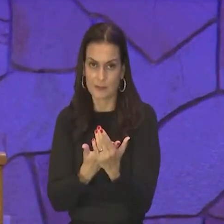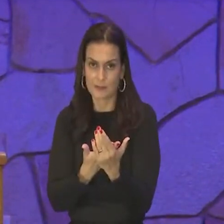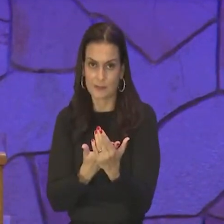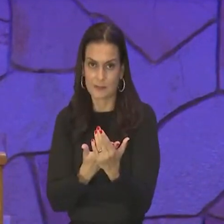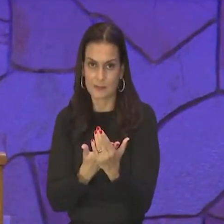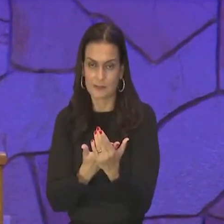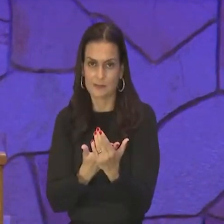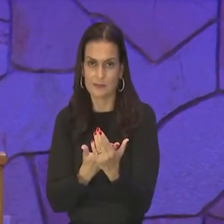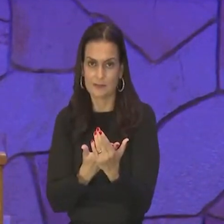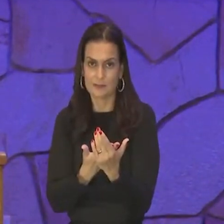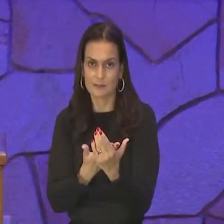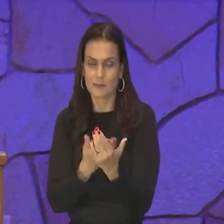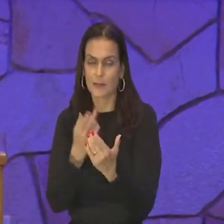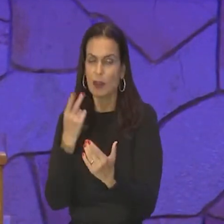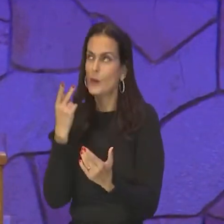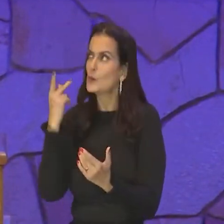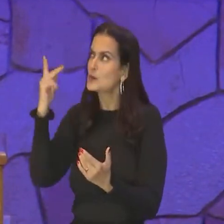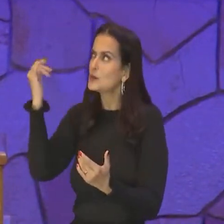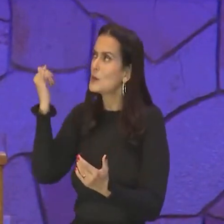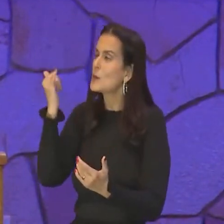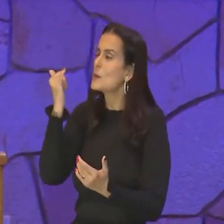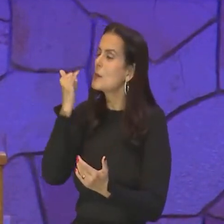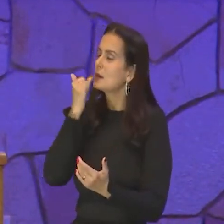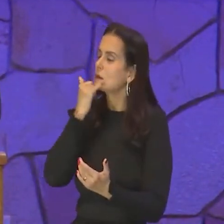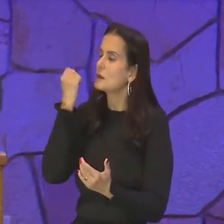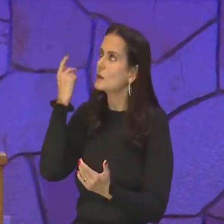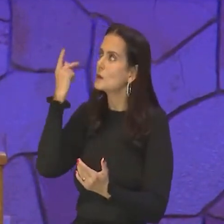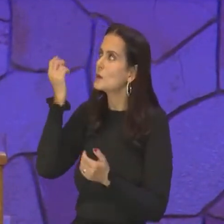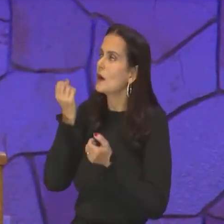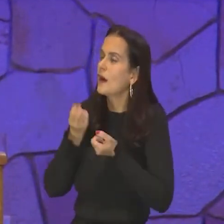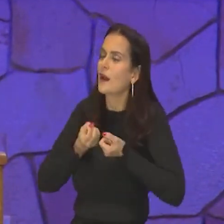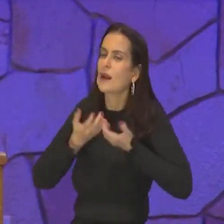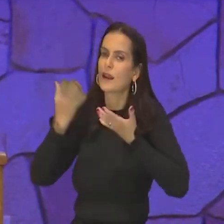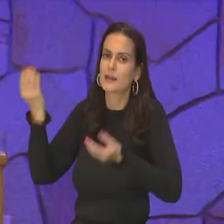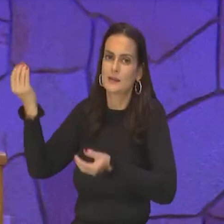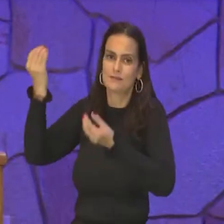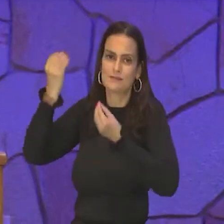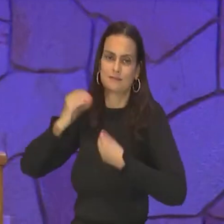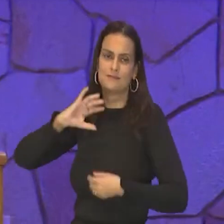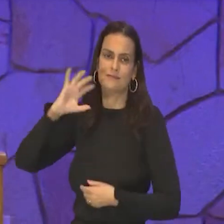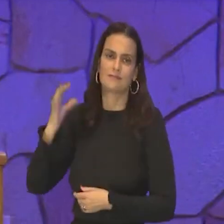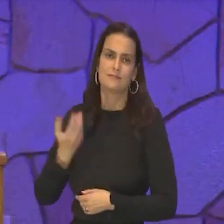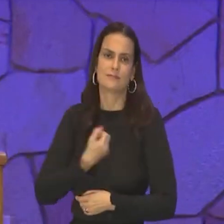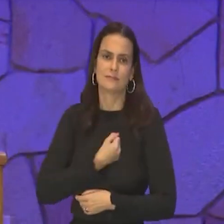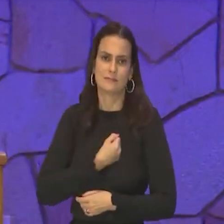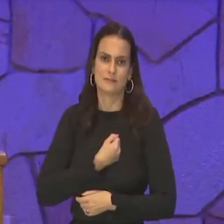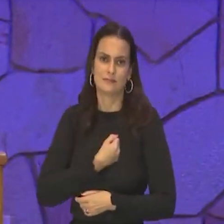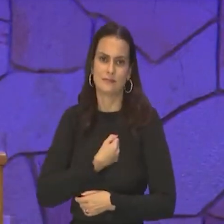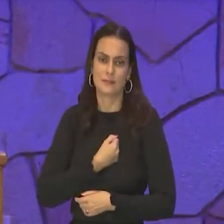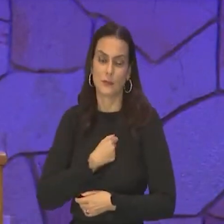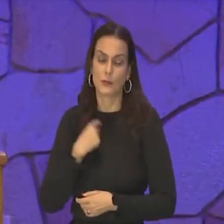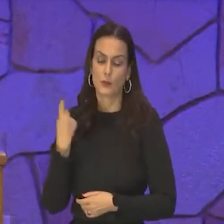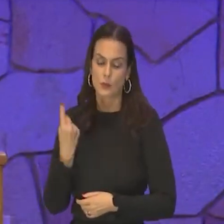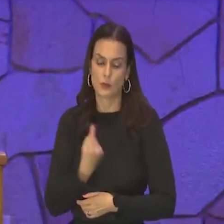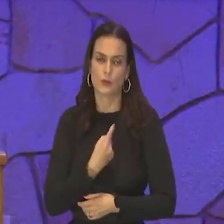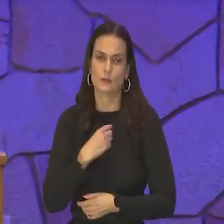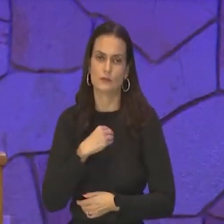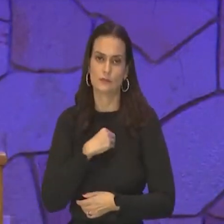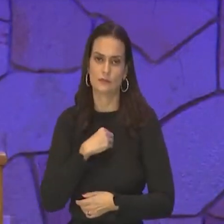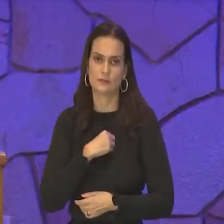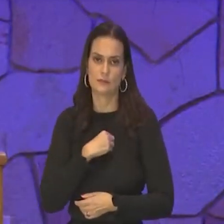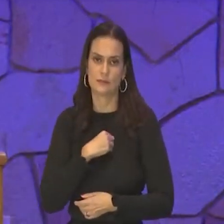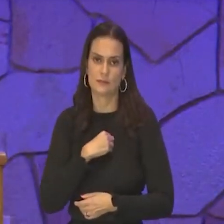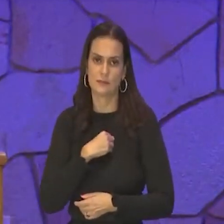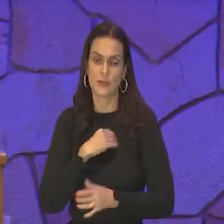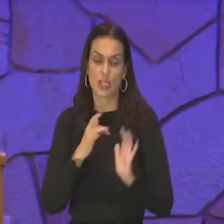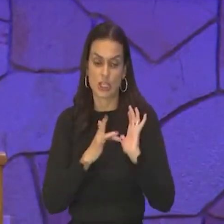Com o seu perdão, com a sua graça, Ele nos salvou dos nossos pecados. Ele morreu